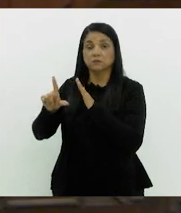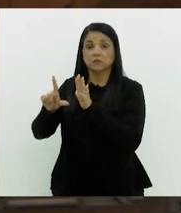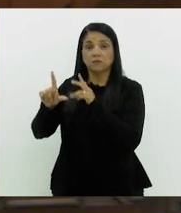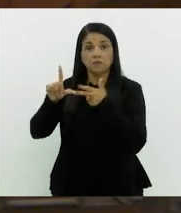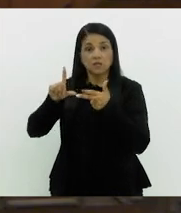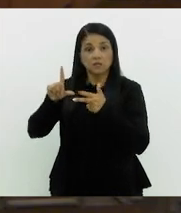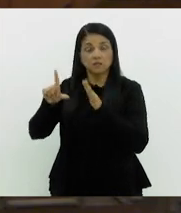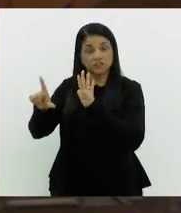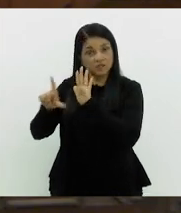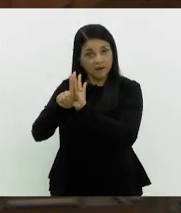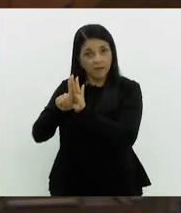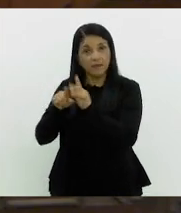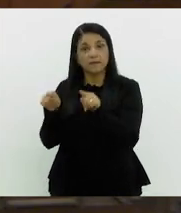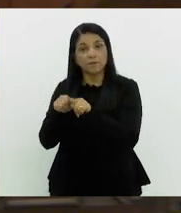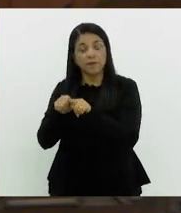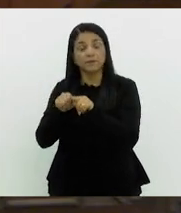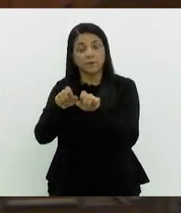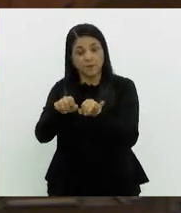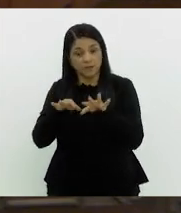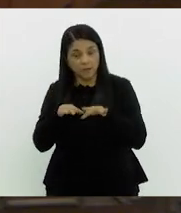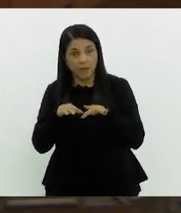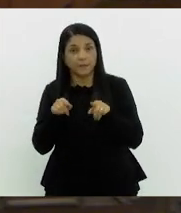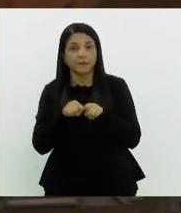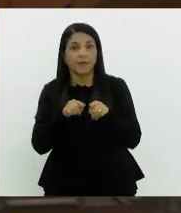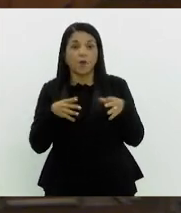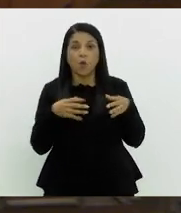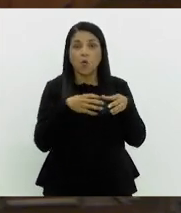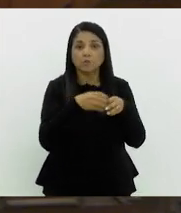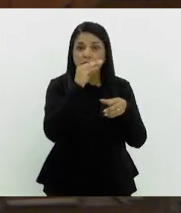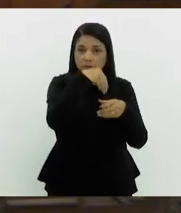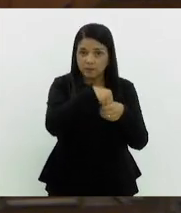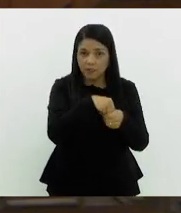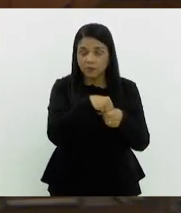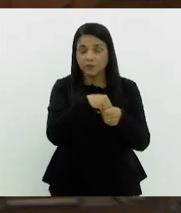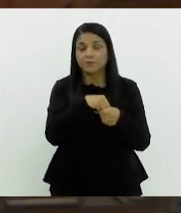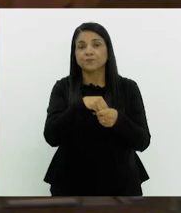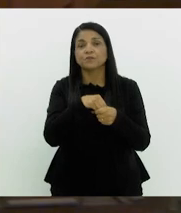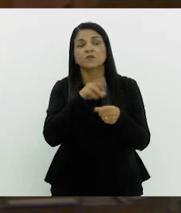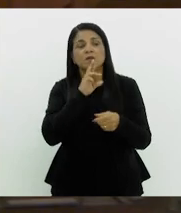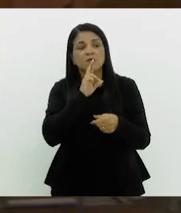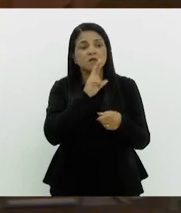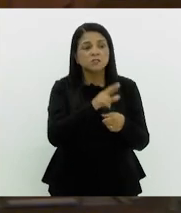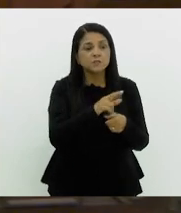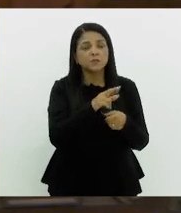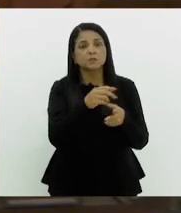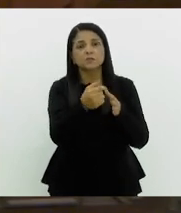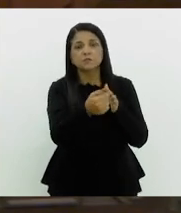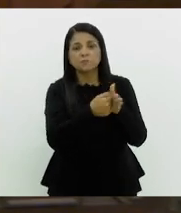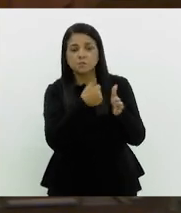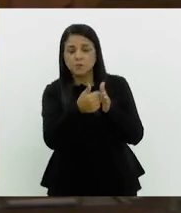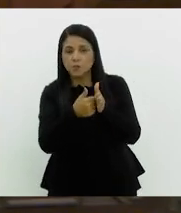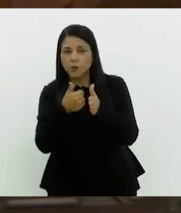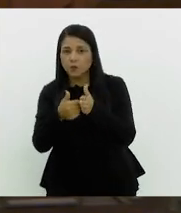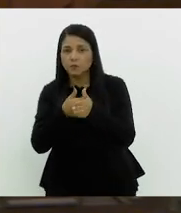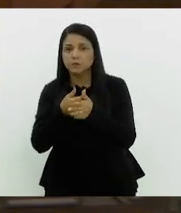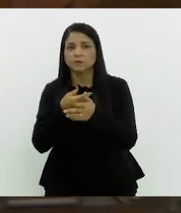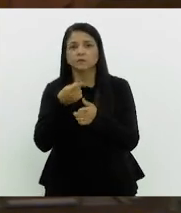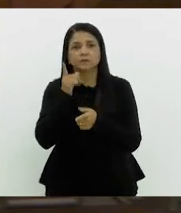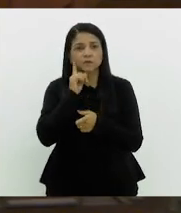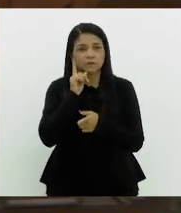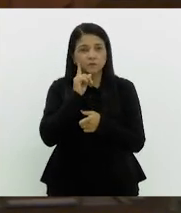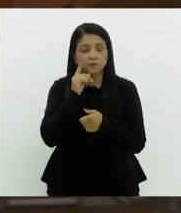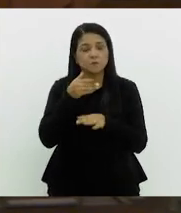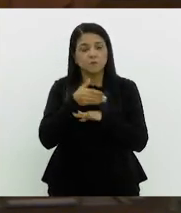seja respondendo, na maioria das vezes, às consultas verbais que surgem no dia a dia, seja participando